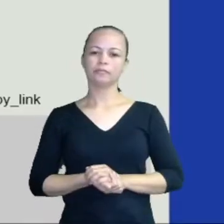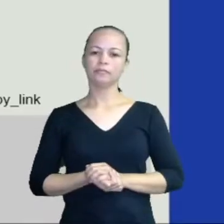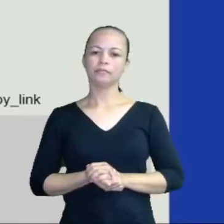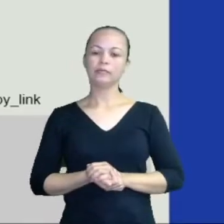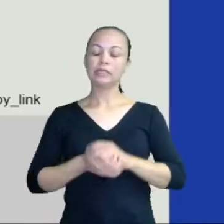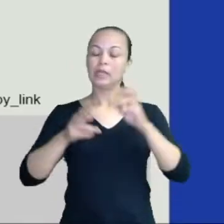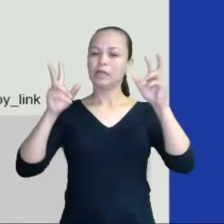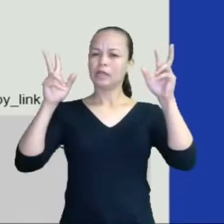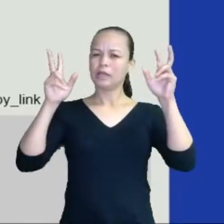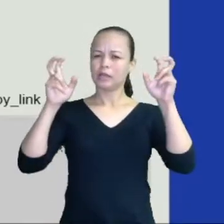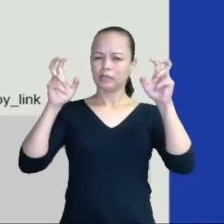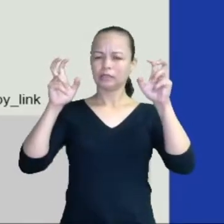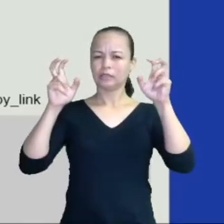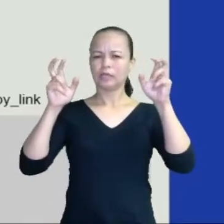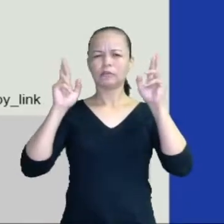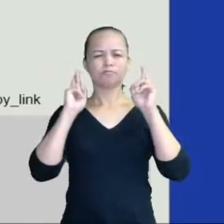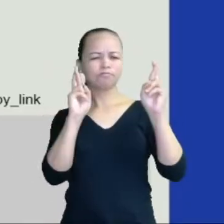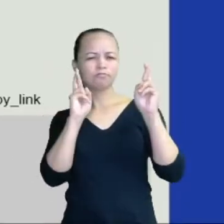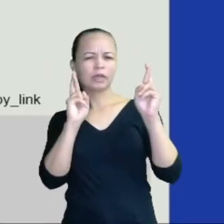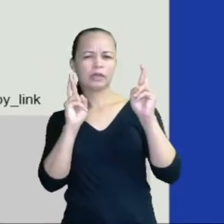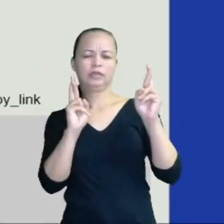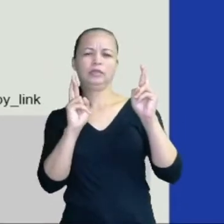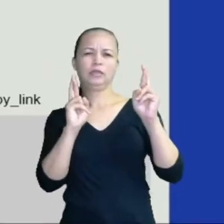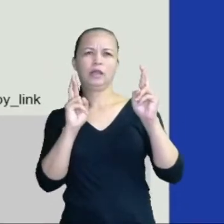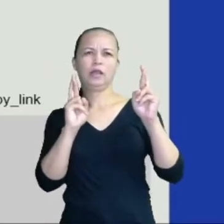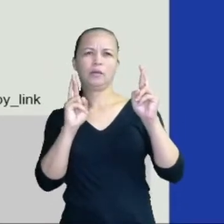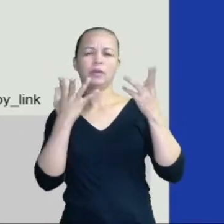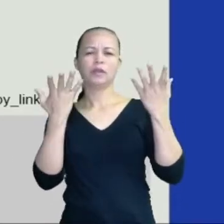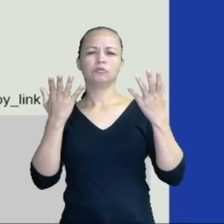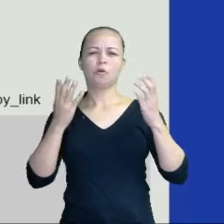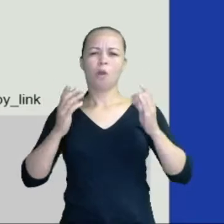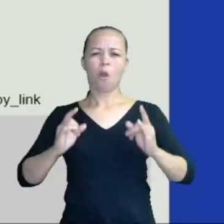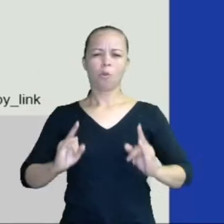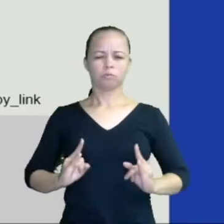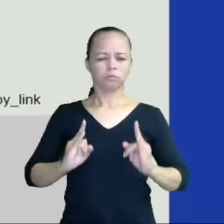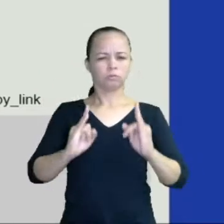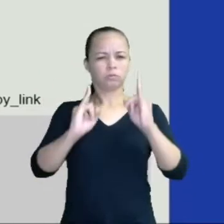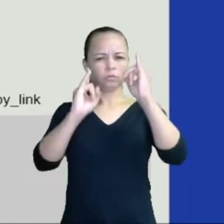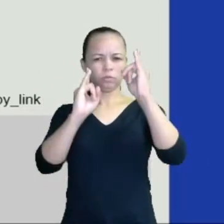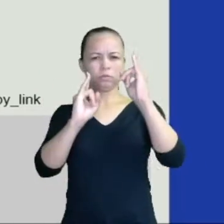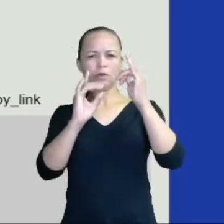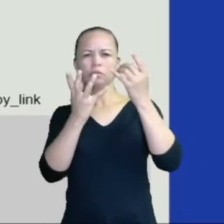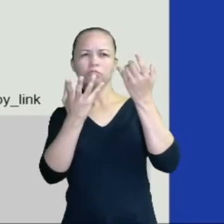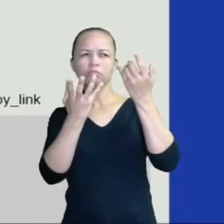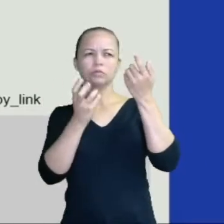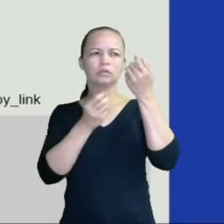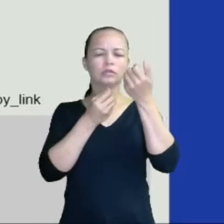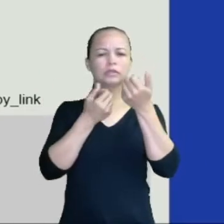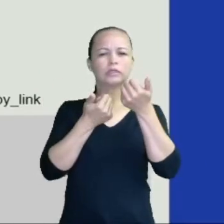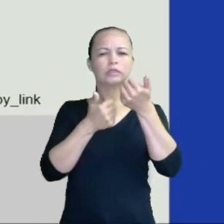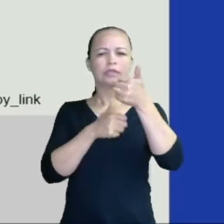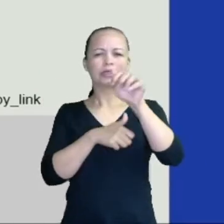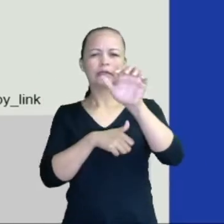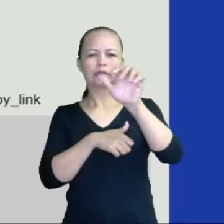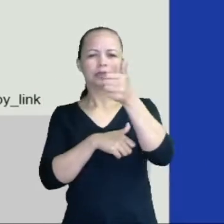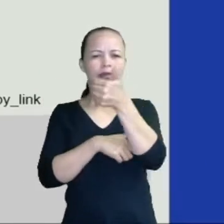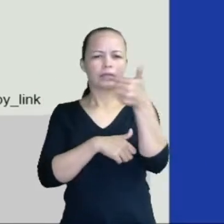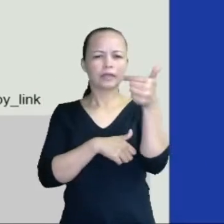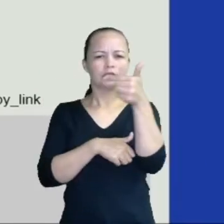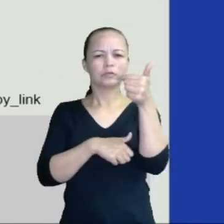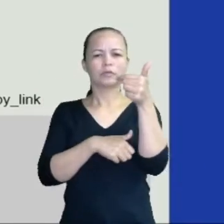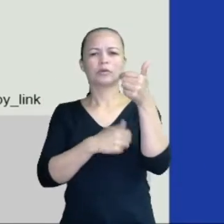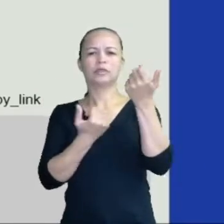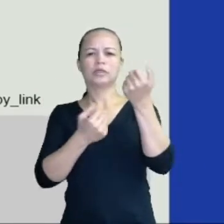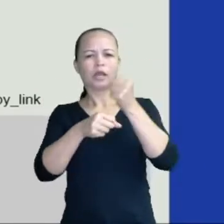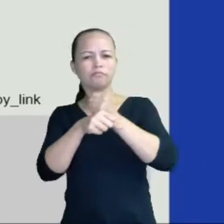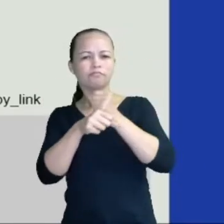Esperança. Lá bem no alto do 12º andar do ano, vive uma louca chamada